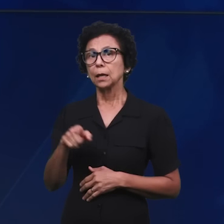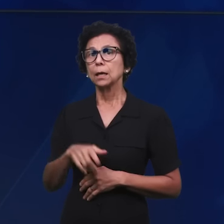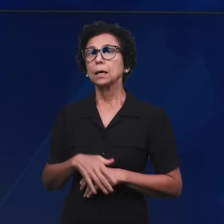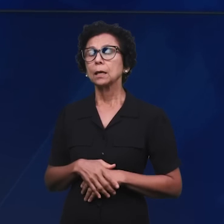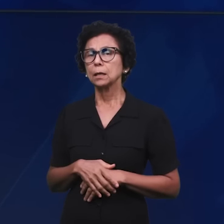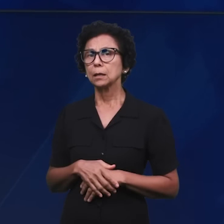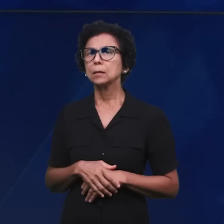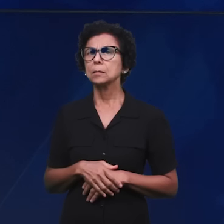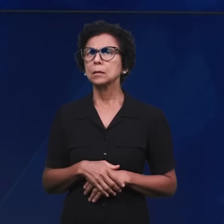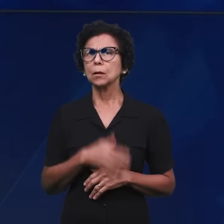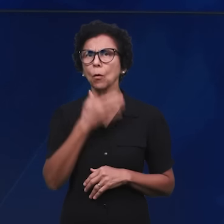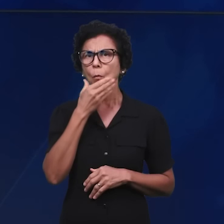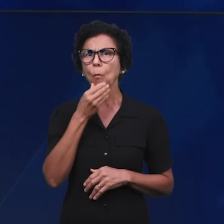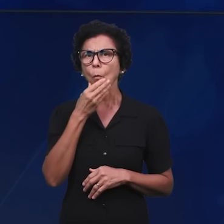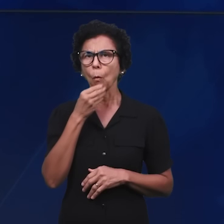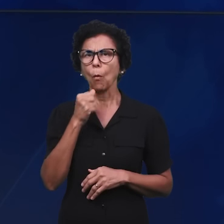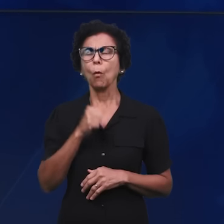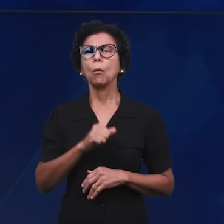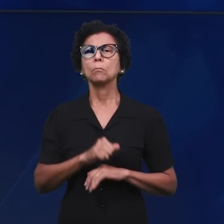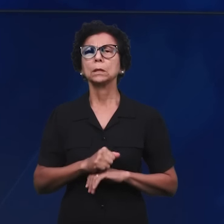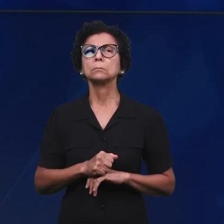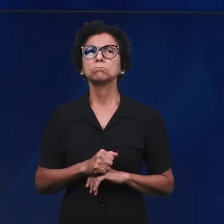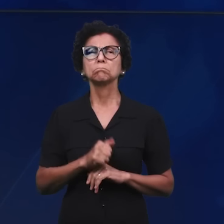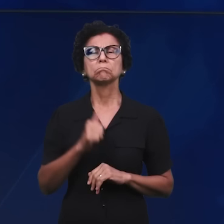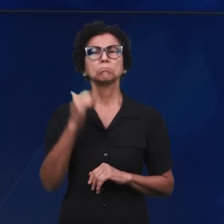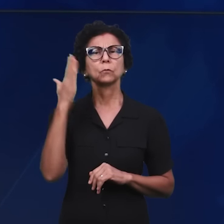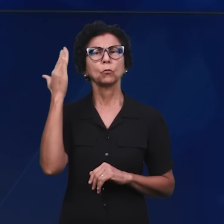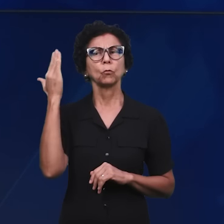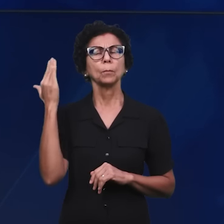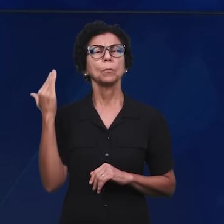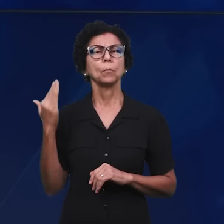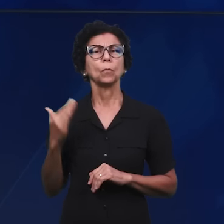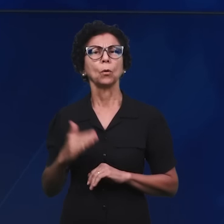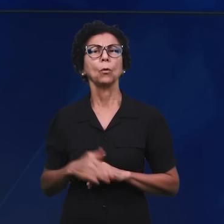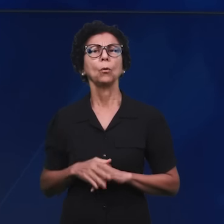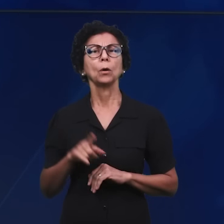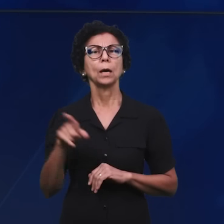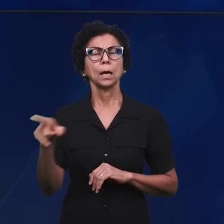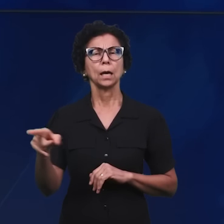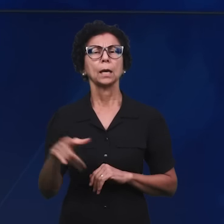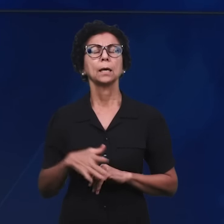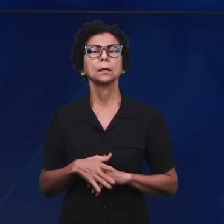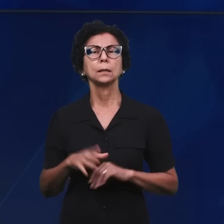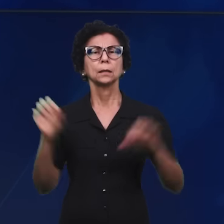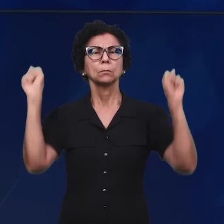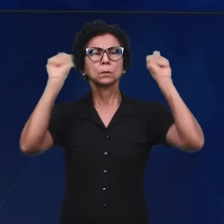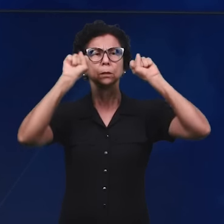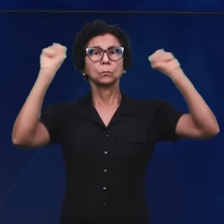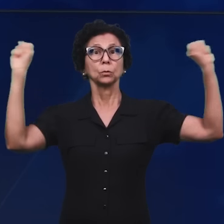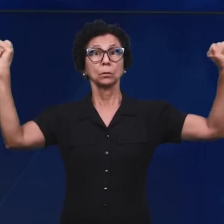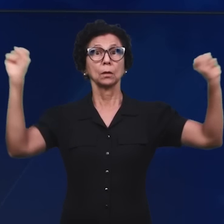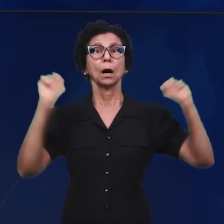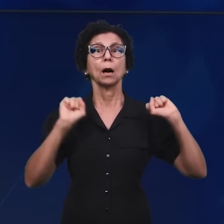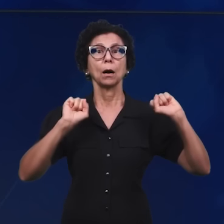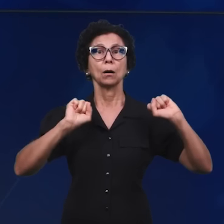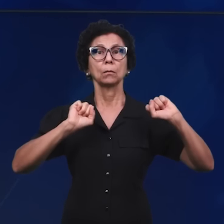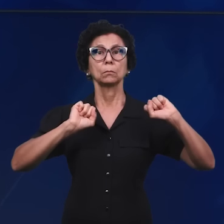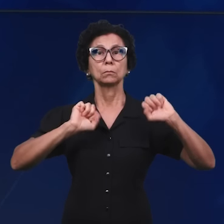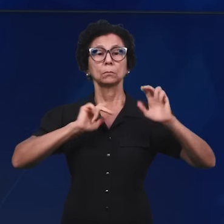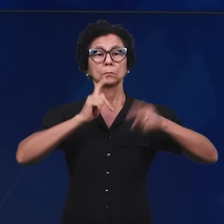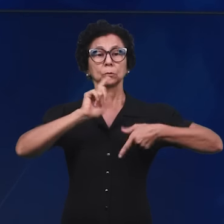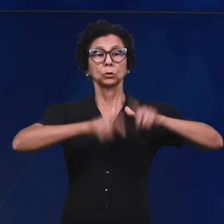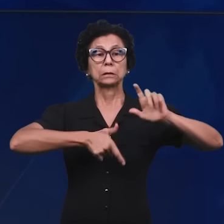Sinédrio. O Sinédrio era o principal tribunal de Israel. Então, além de rico, ele era um